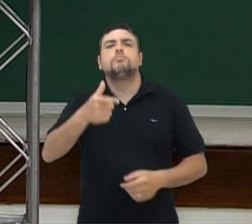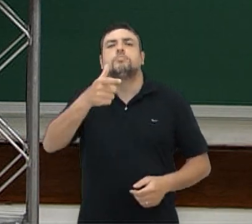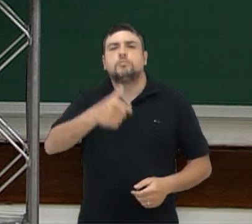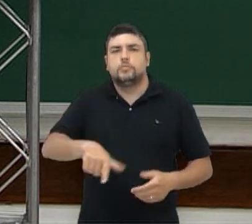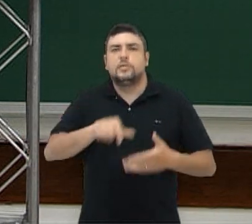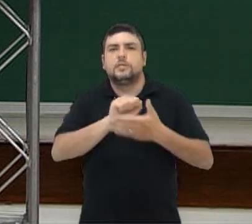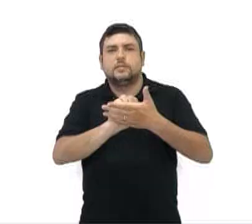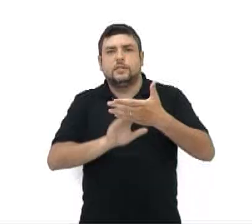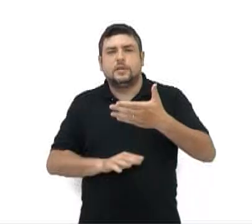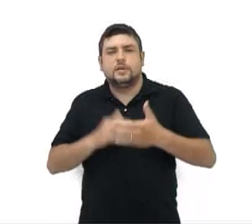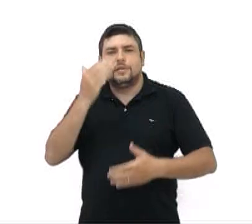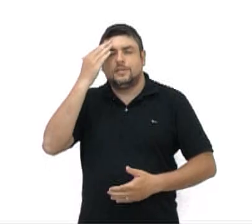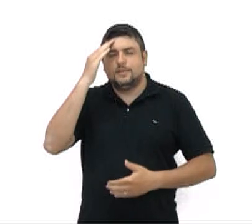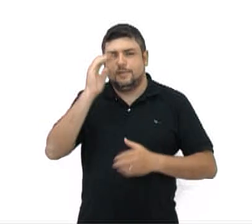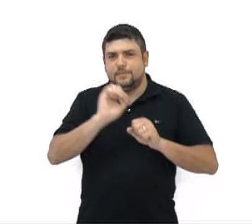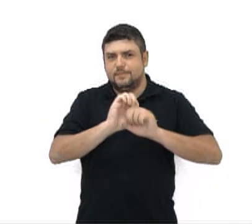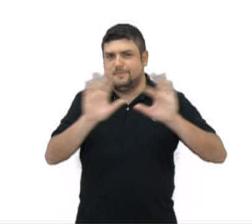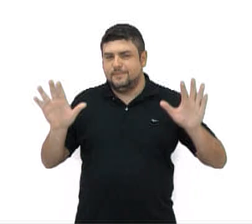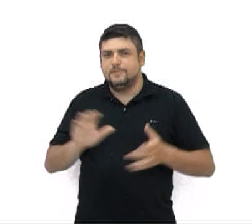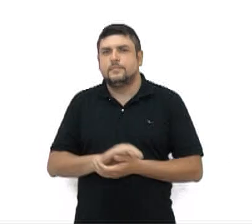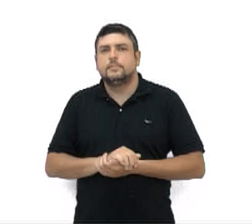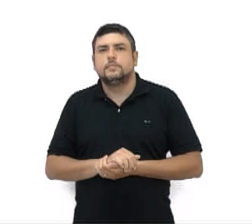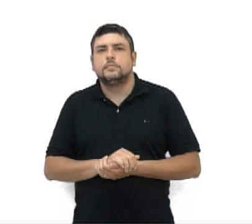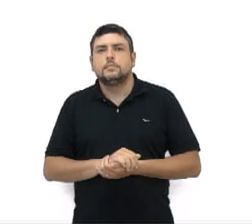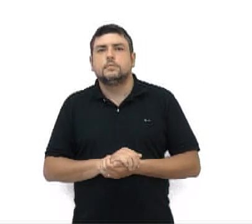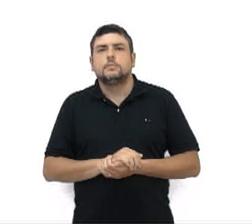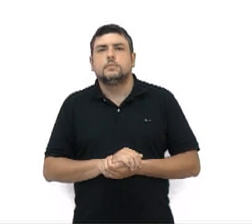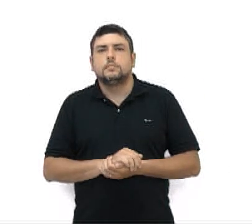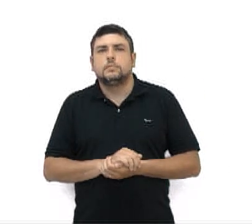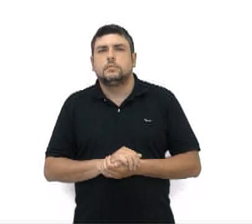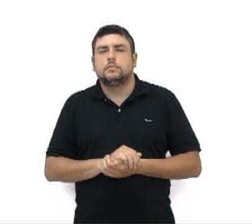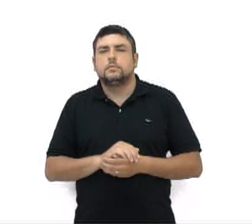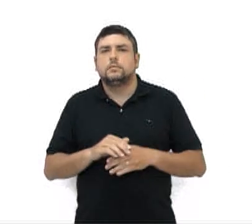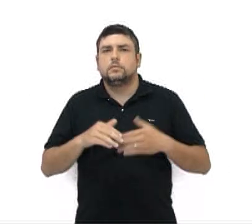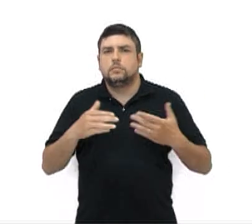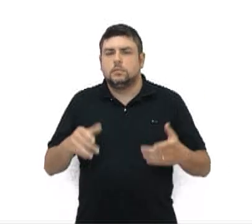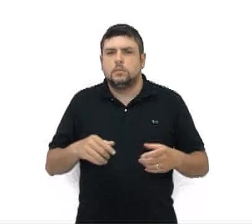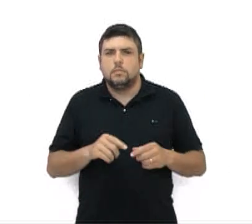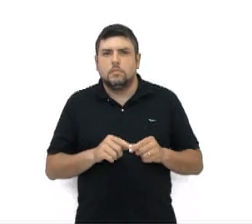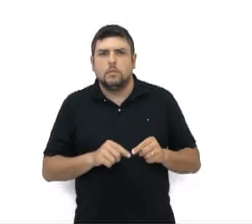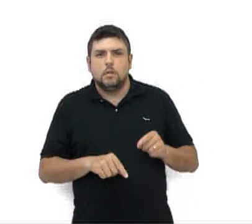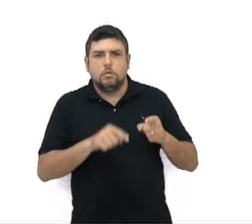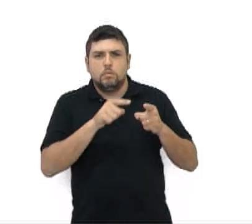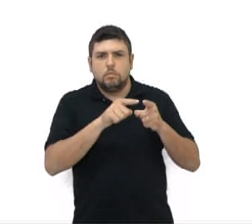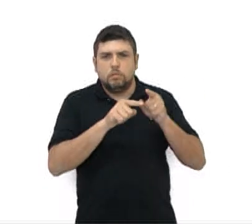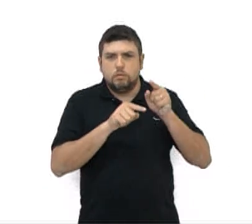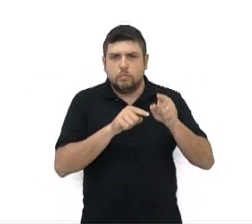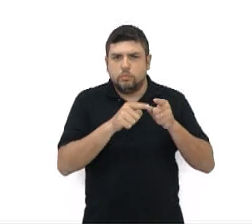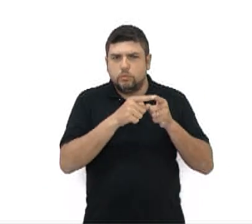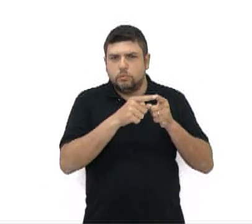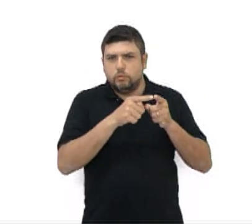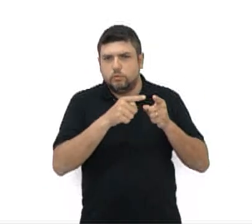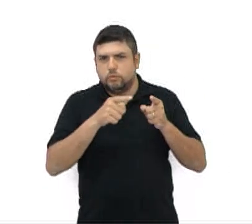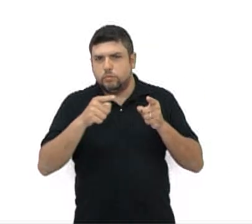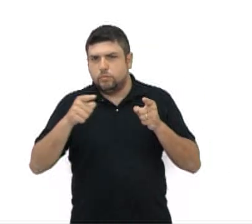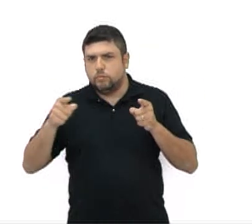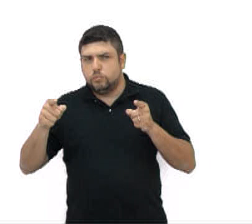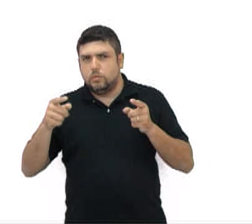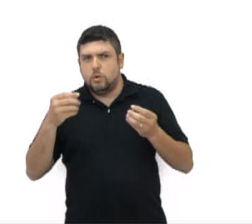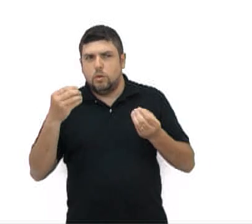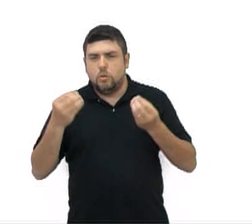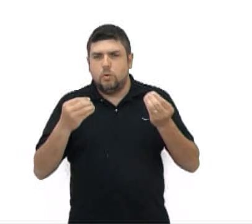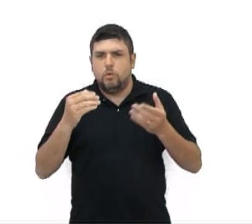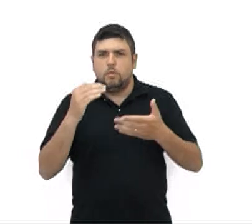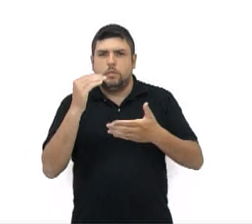entender aqui legal. Um ponto material em relação a um referencial tem velocidade em função do tempo conforme a tabela. Então, vocês estão vendo aqui uma